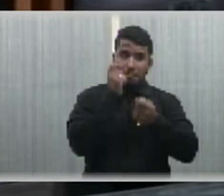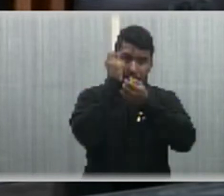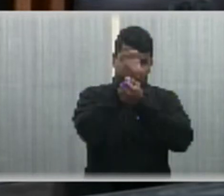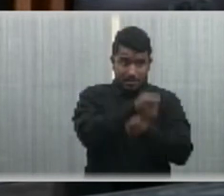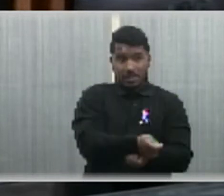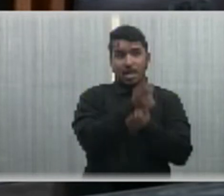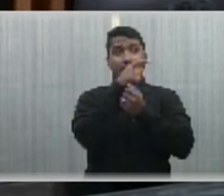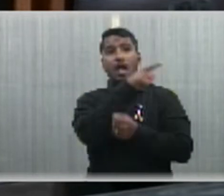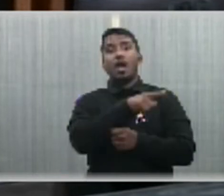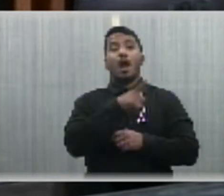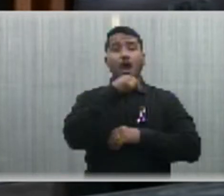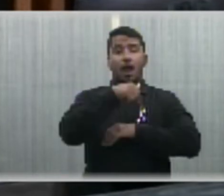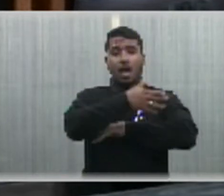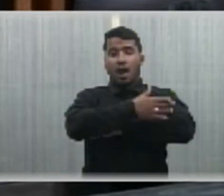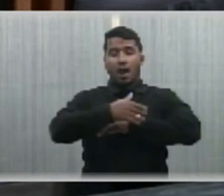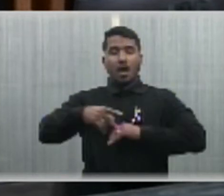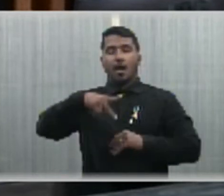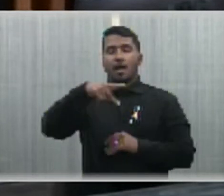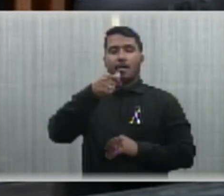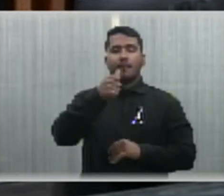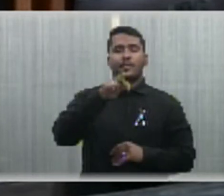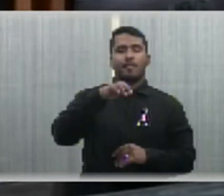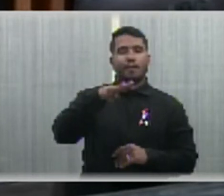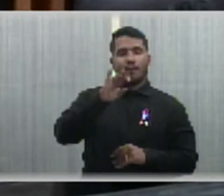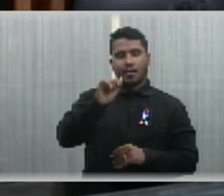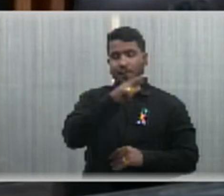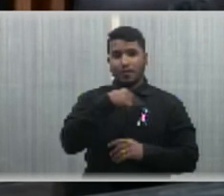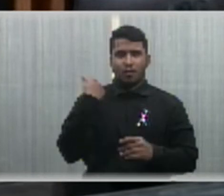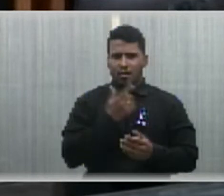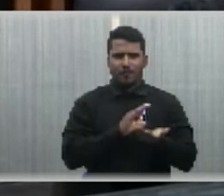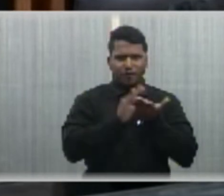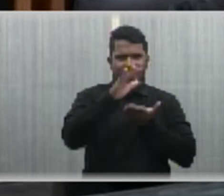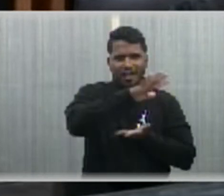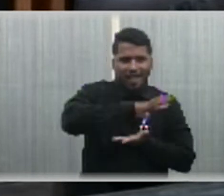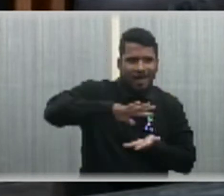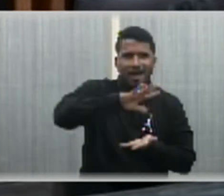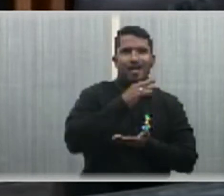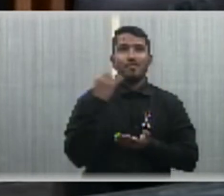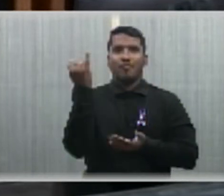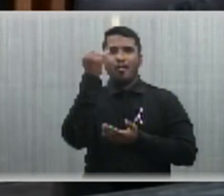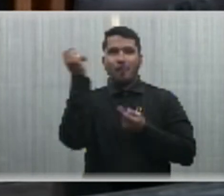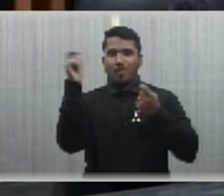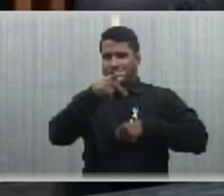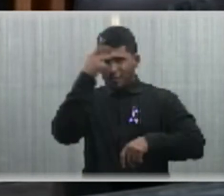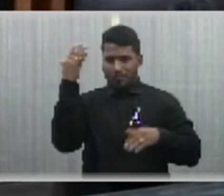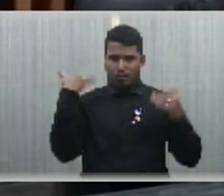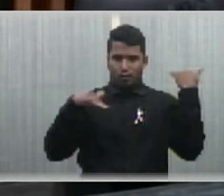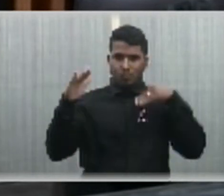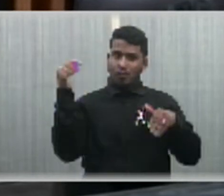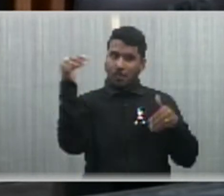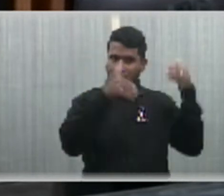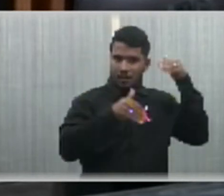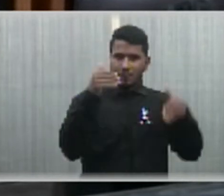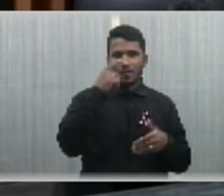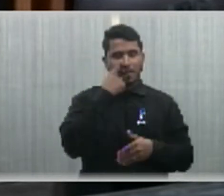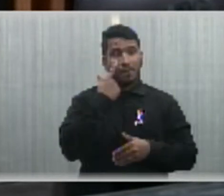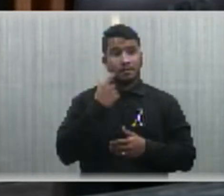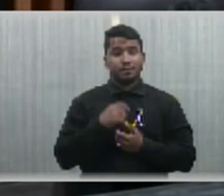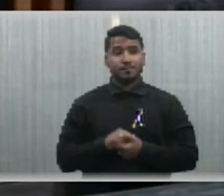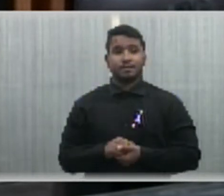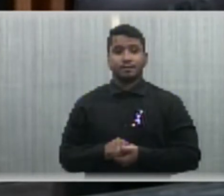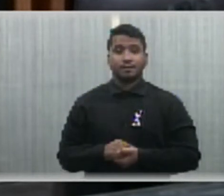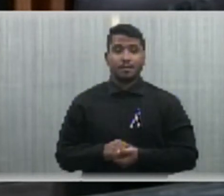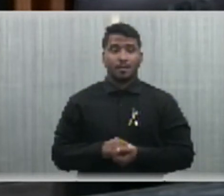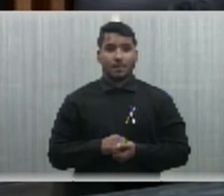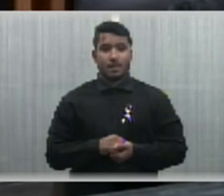é o diferencial que nós queremos dar ao Polo Cerâmico de Teresina como um atrativo turístico para a nossa capital. E